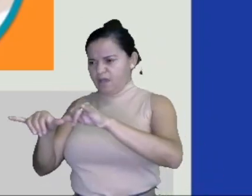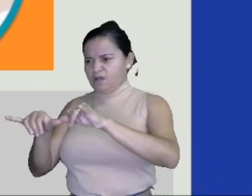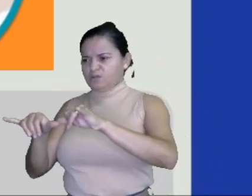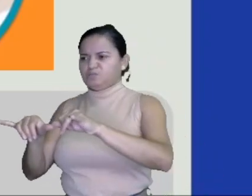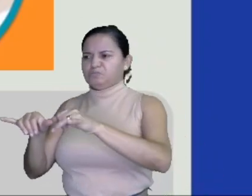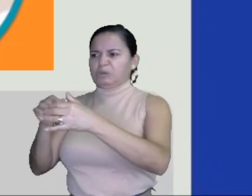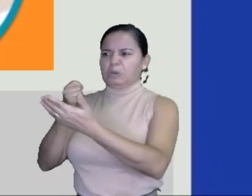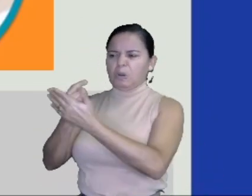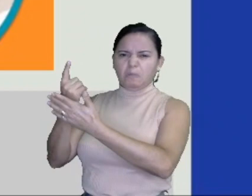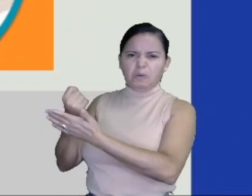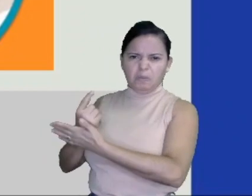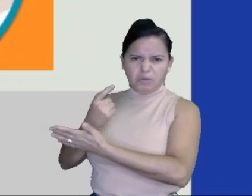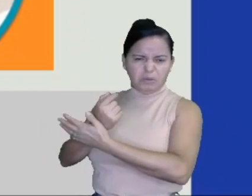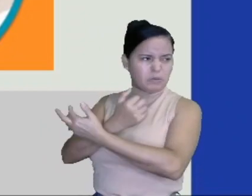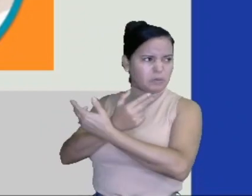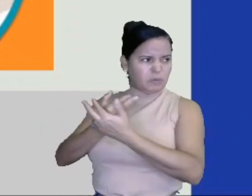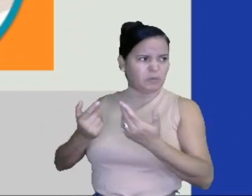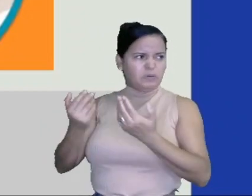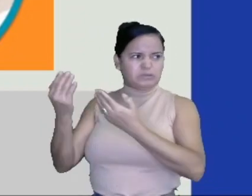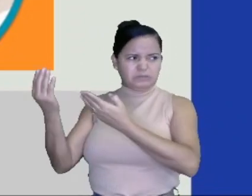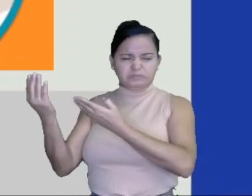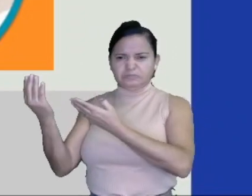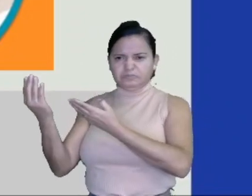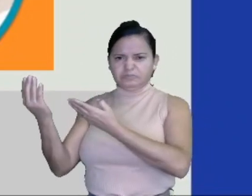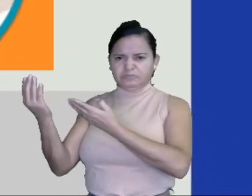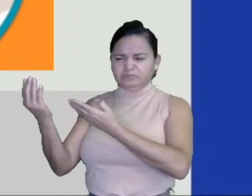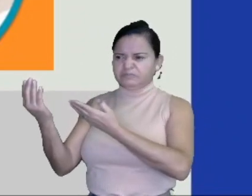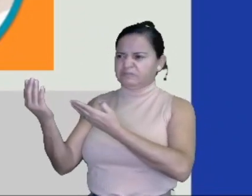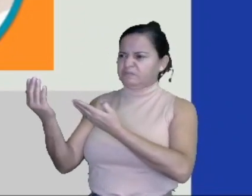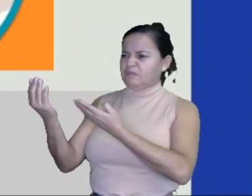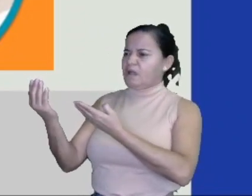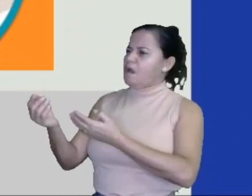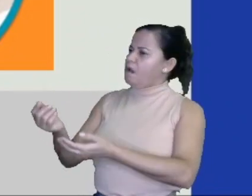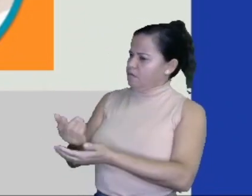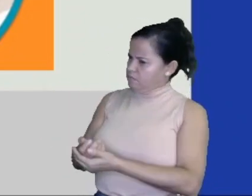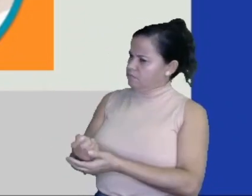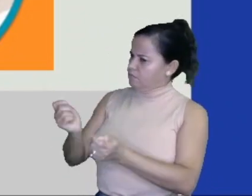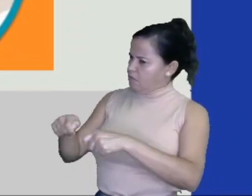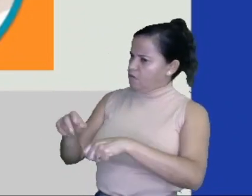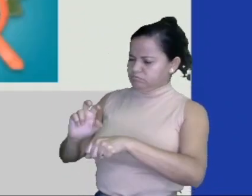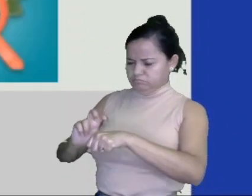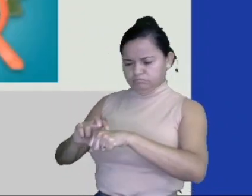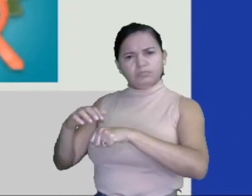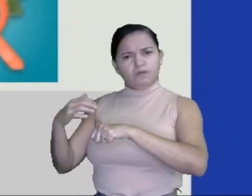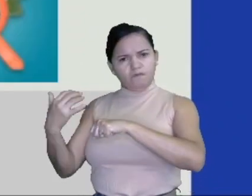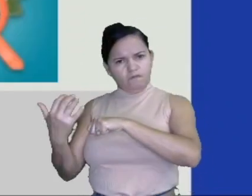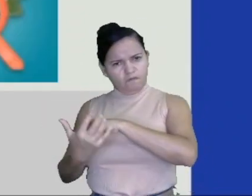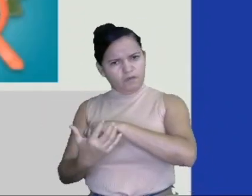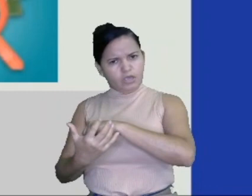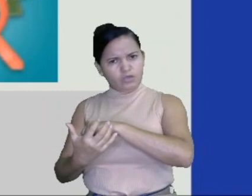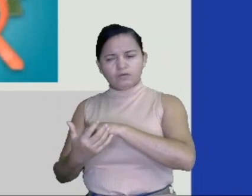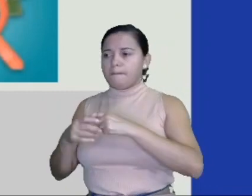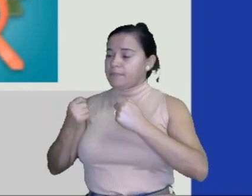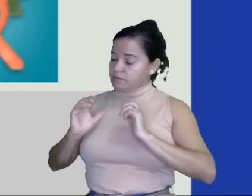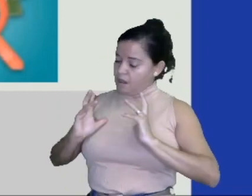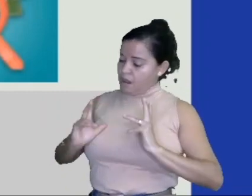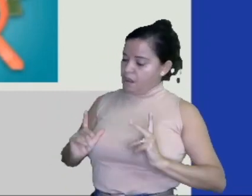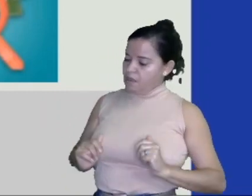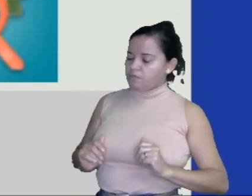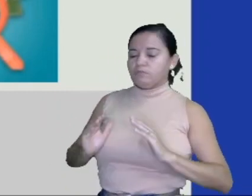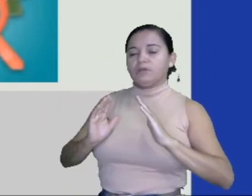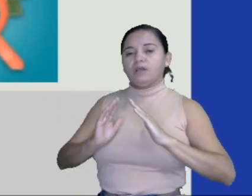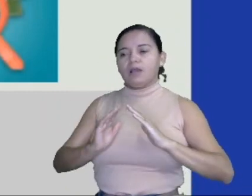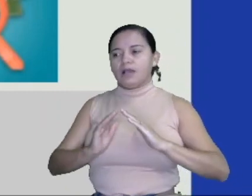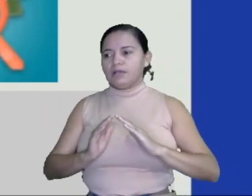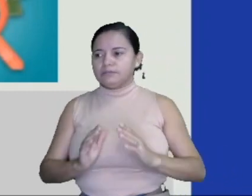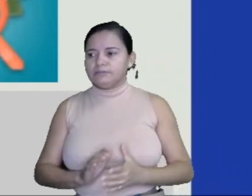pessoas tocam em produtos e eles podem ser contaminados pelos vírus, por isso que devem ser limpos em casa, tá? Eles